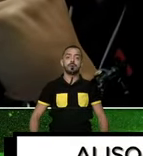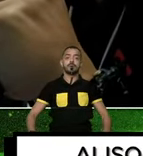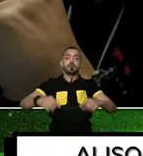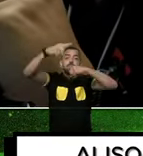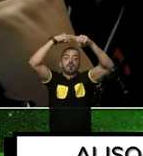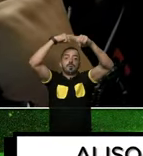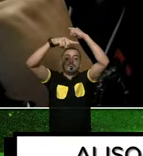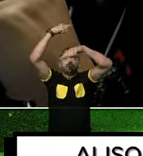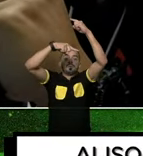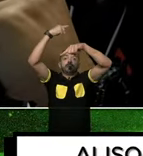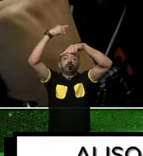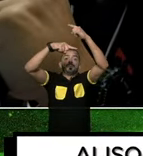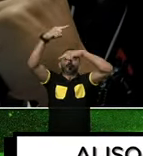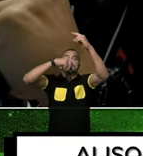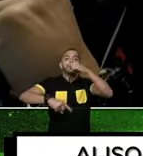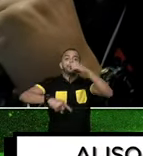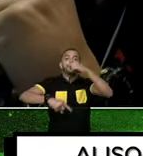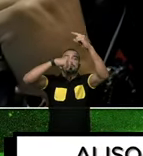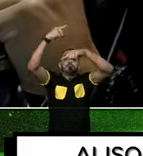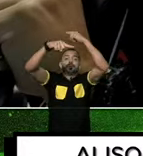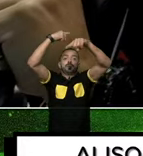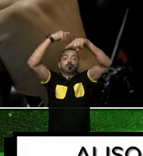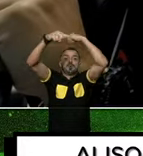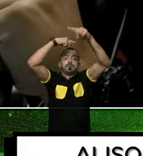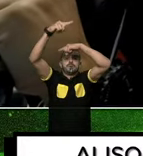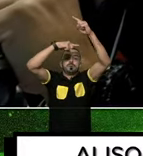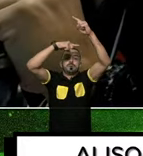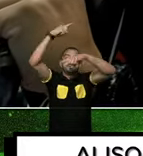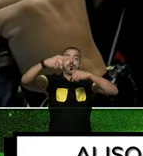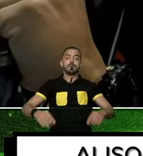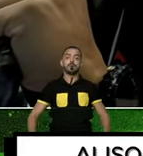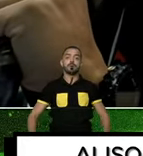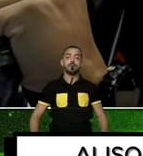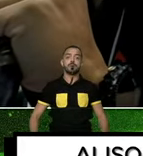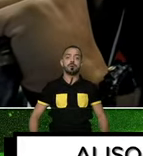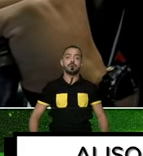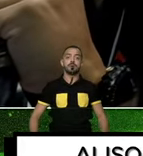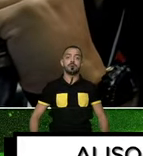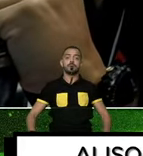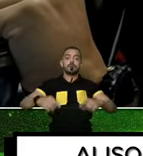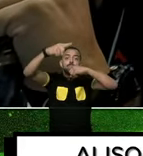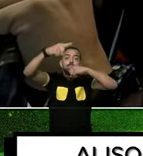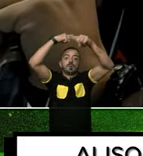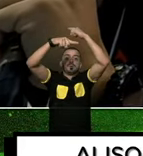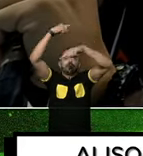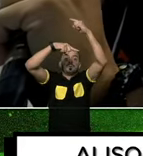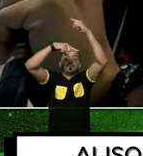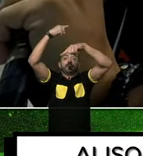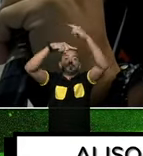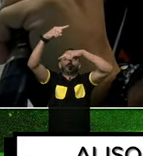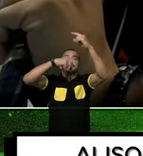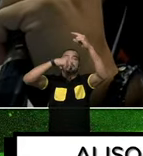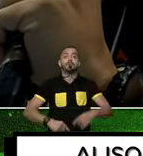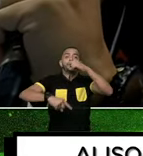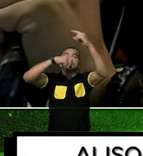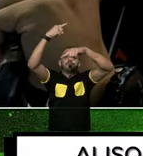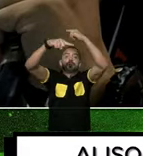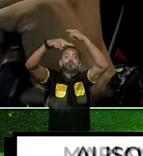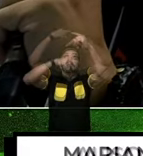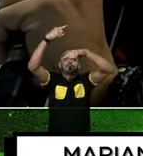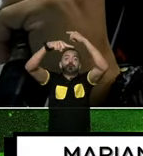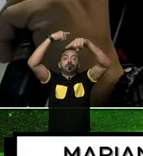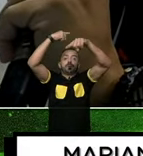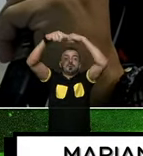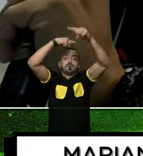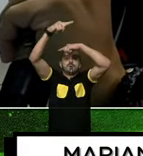pra jogada lá vem o garoto tentou tira a defesa do Cruzeiro é o Cruzeiro foi bem nessa aí na marcação prefera se o Nossa Senhor olha olha lá tá